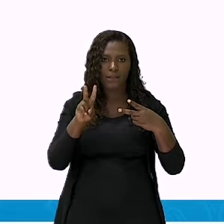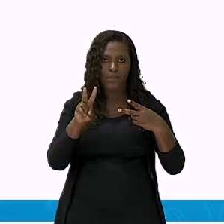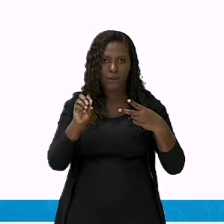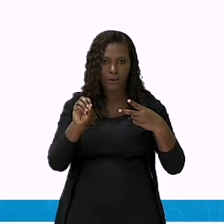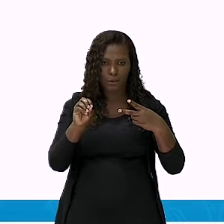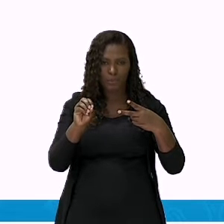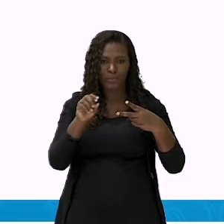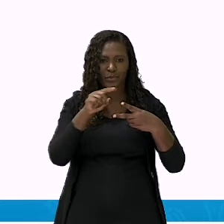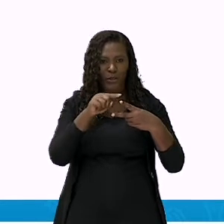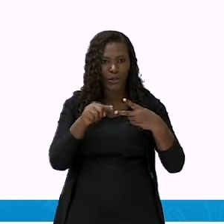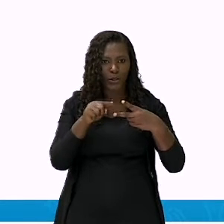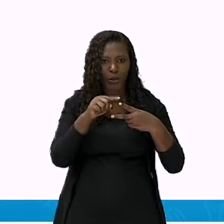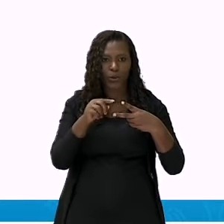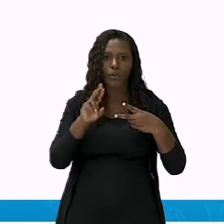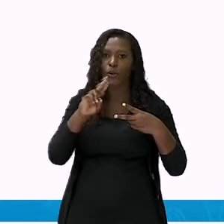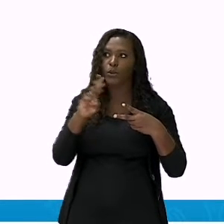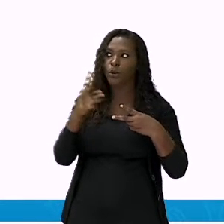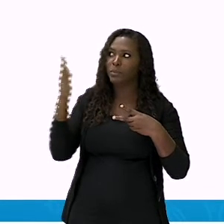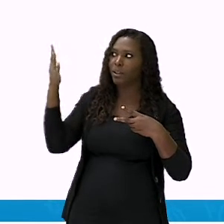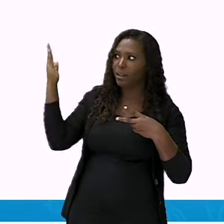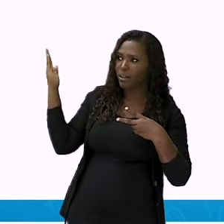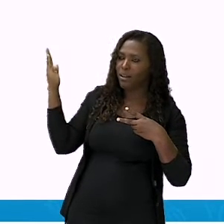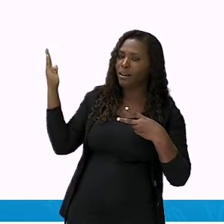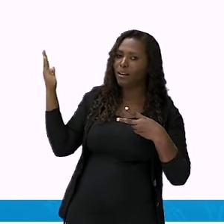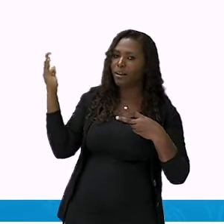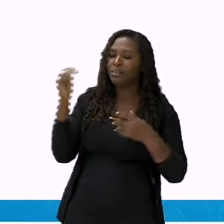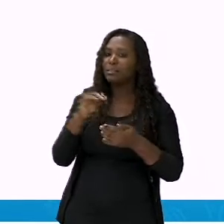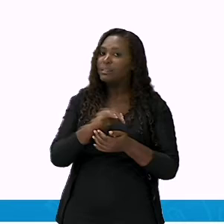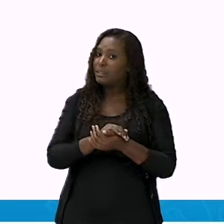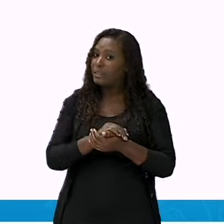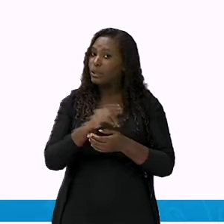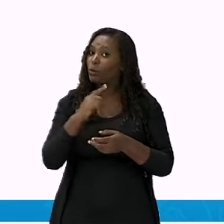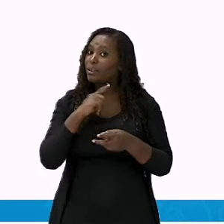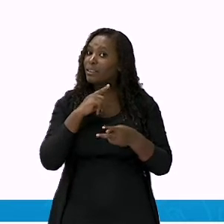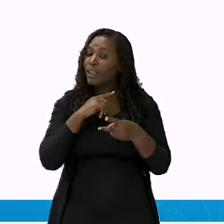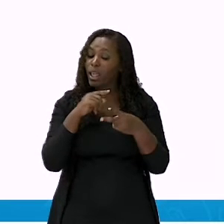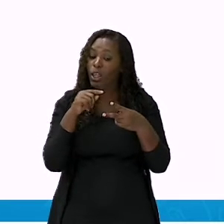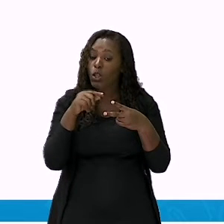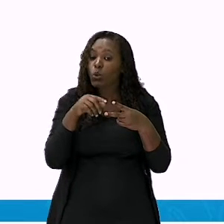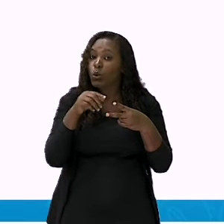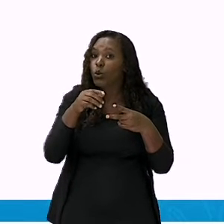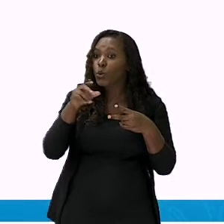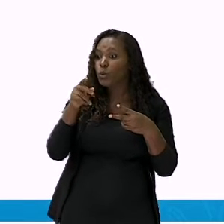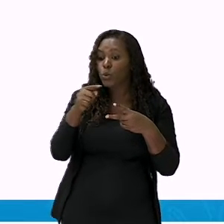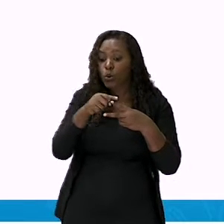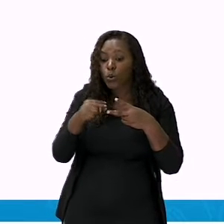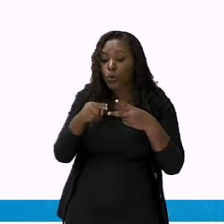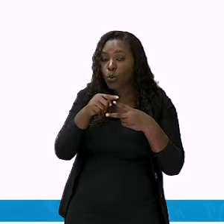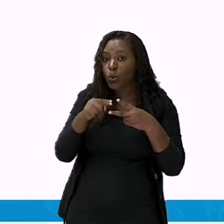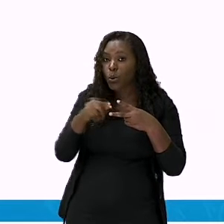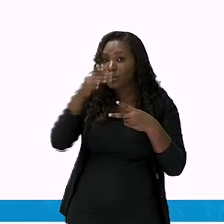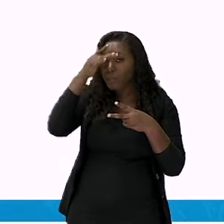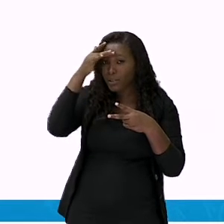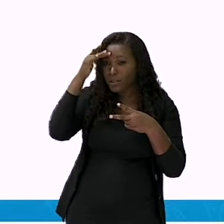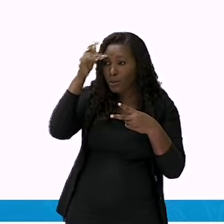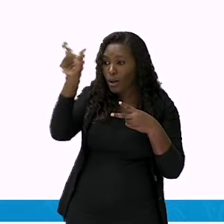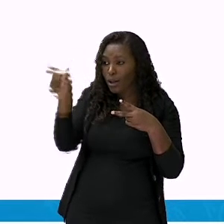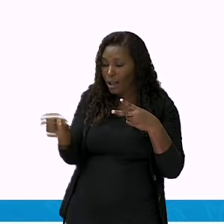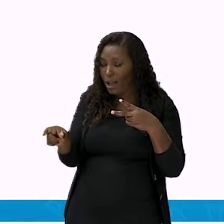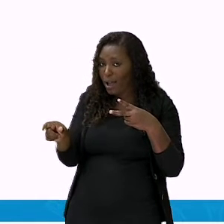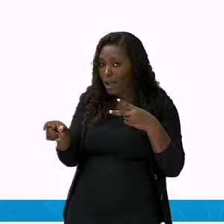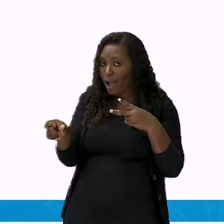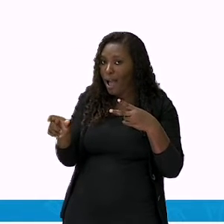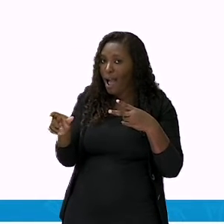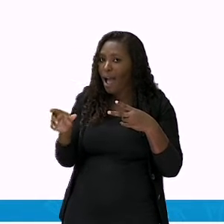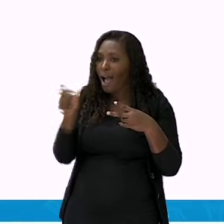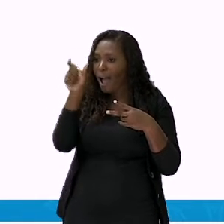as obras, são dois artistas que eu gosto muito, e quando nós estamos na sala de aula, estamos exercitando o nosso desenho